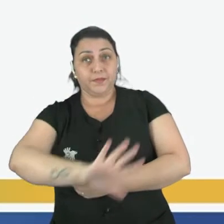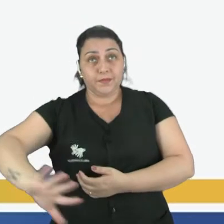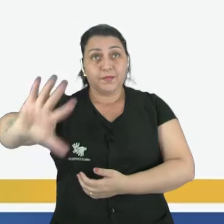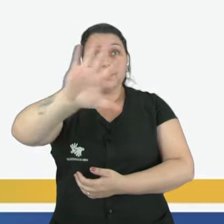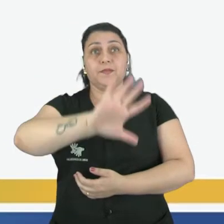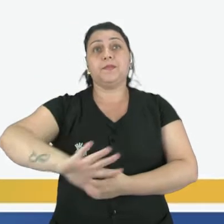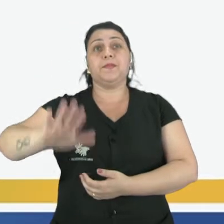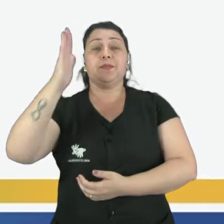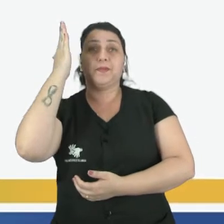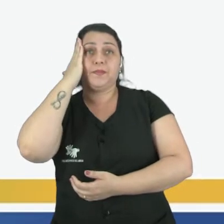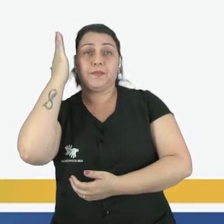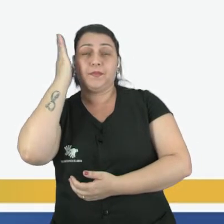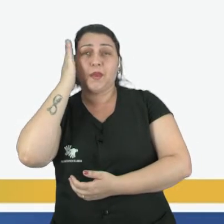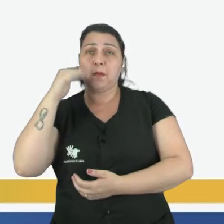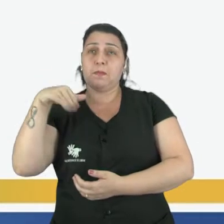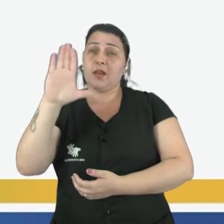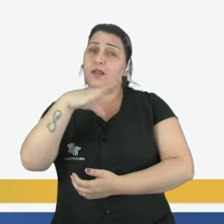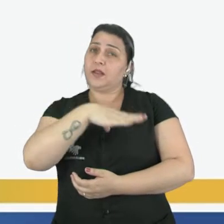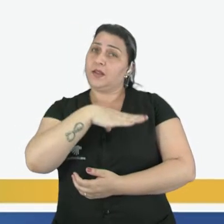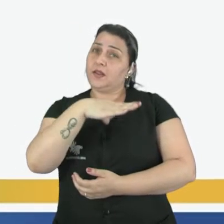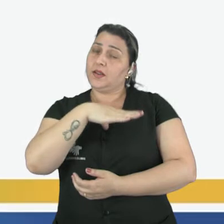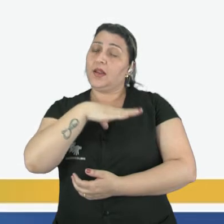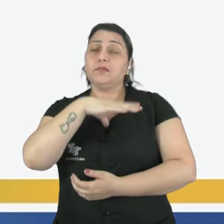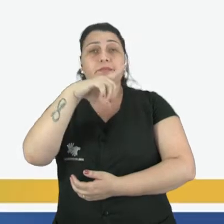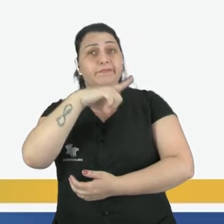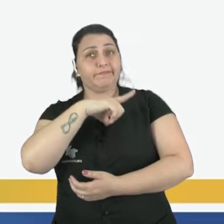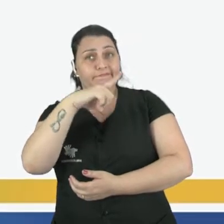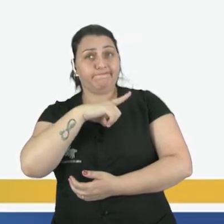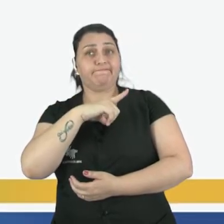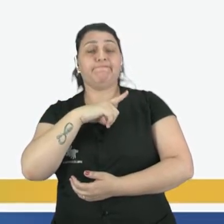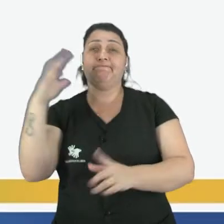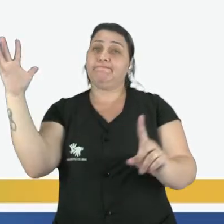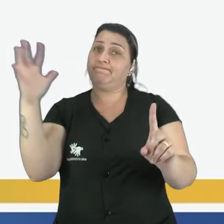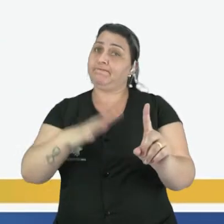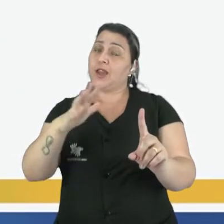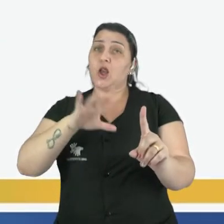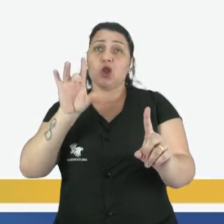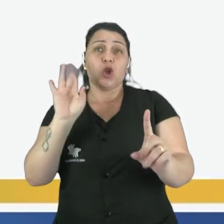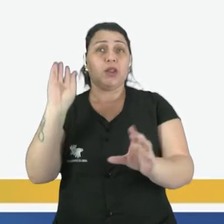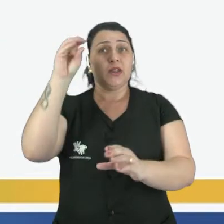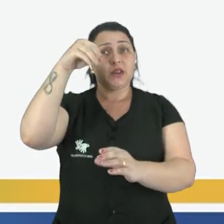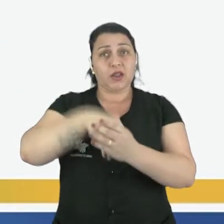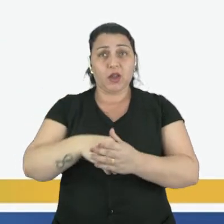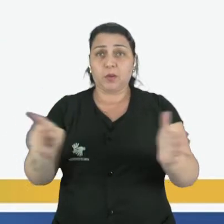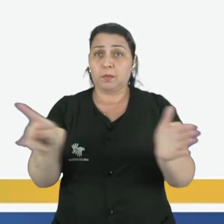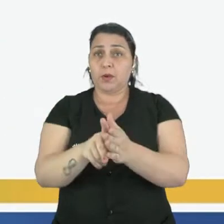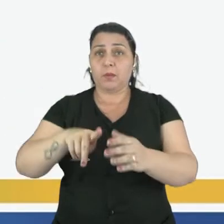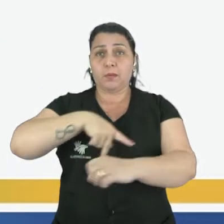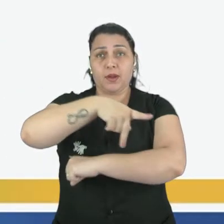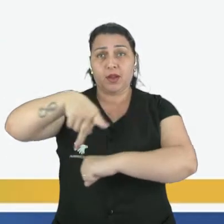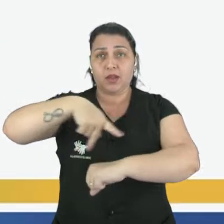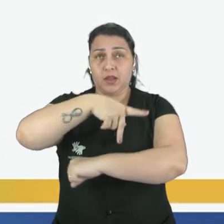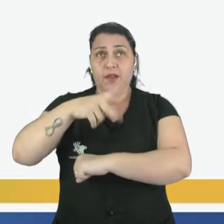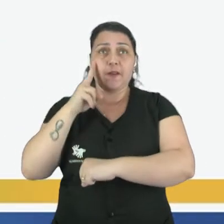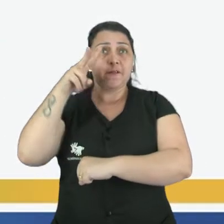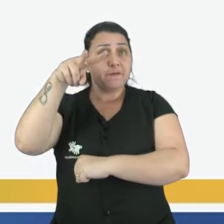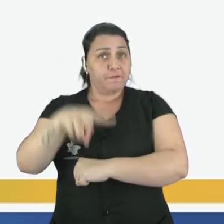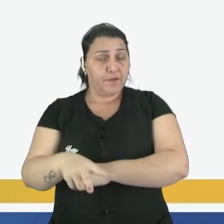Quem são essas metrópoles? Então, as maiores metrópoles mundiais são, em primeiro lugar, Nova York, nos